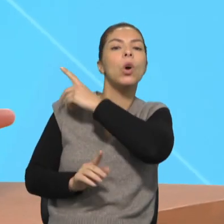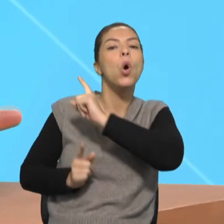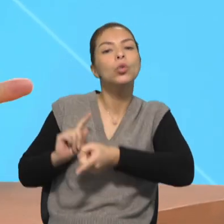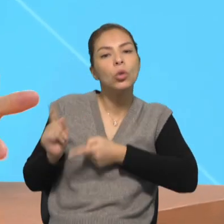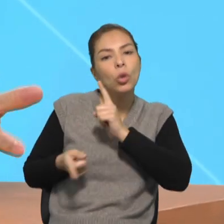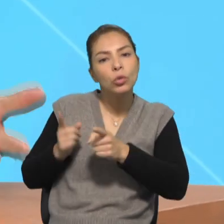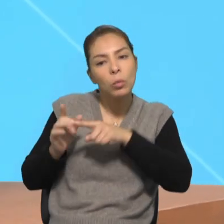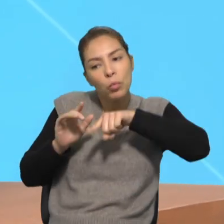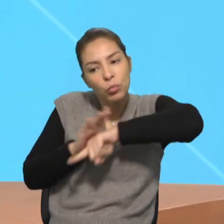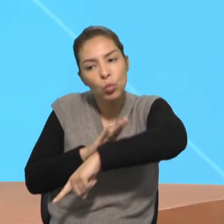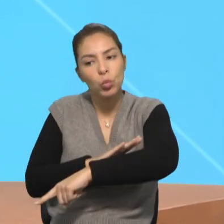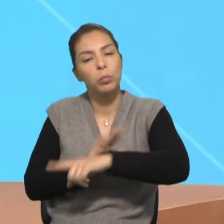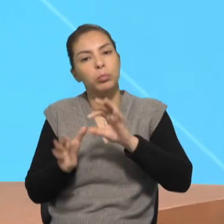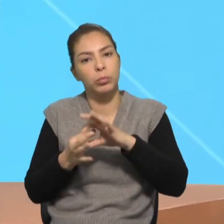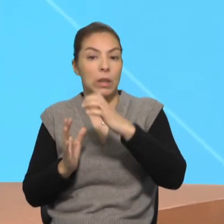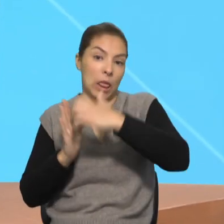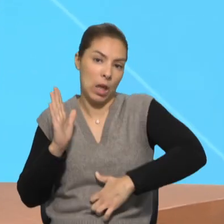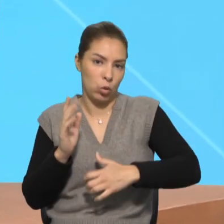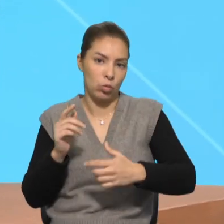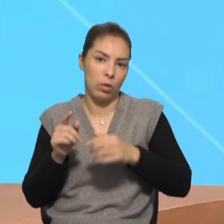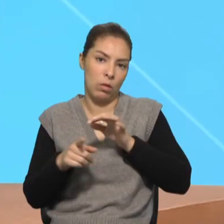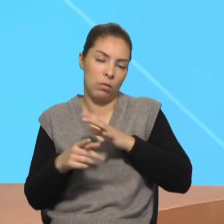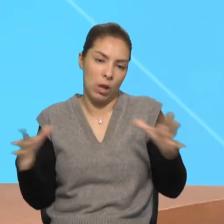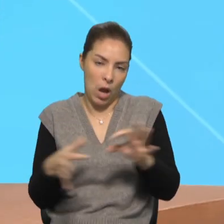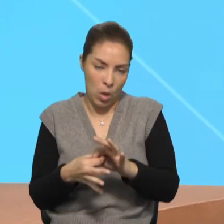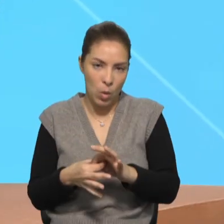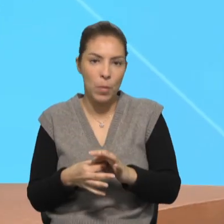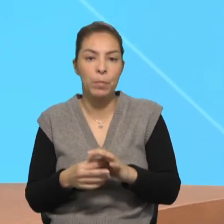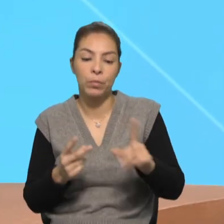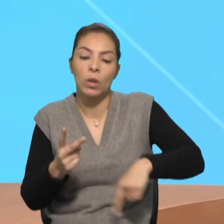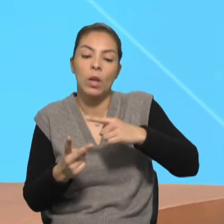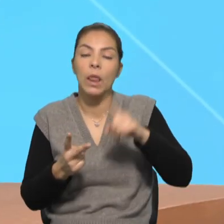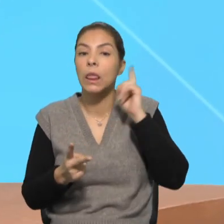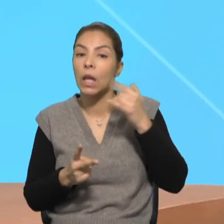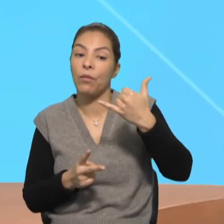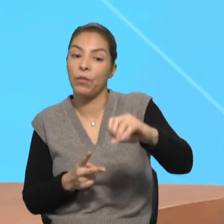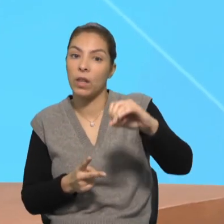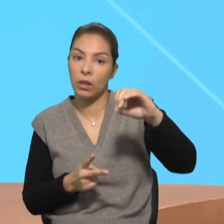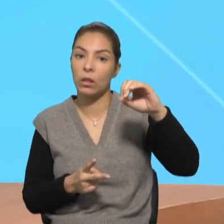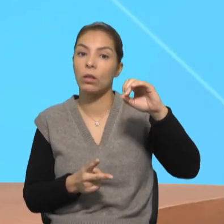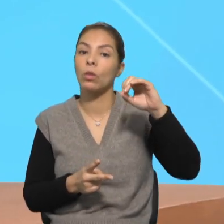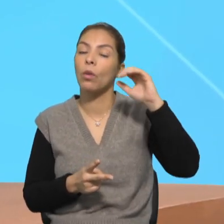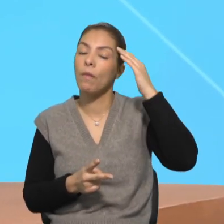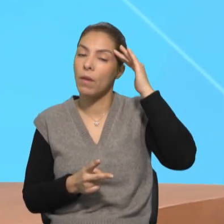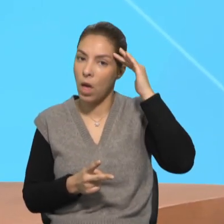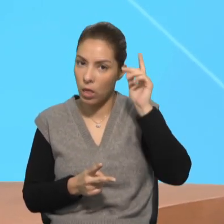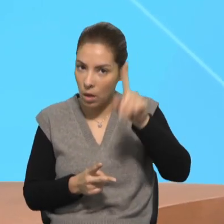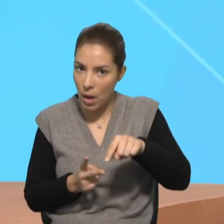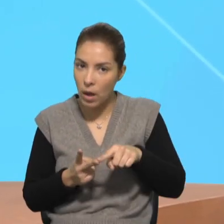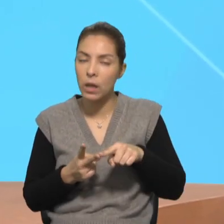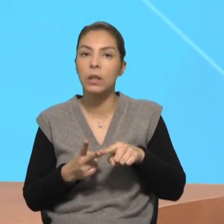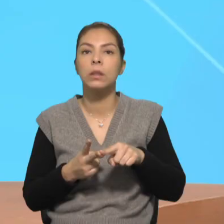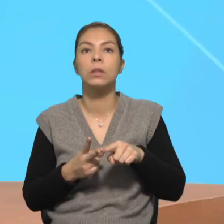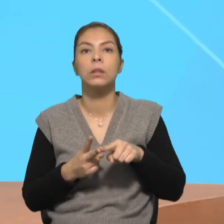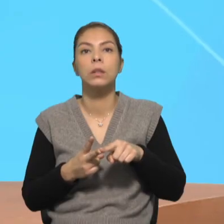no poema, no cântico. Uma no dia 20 de fevereiro, 23 de janeiro, 20 de fevereiro,